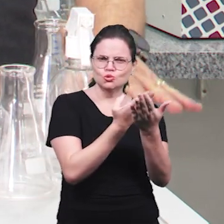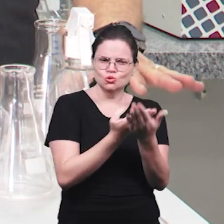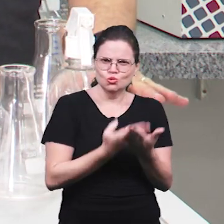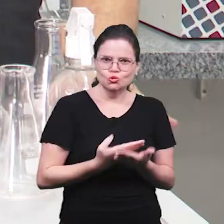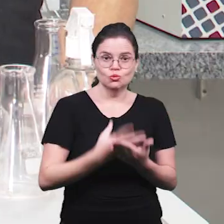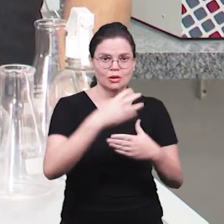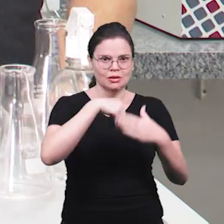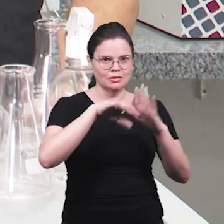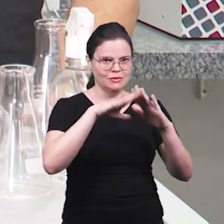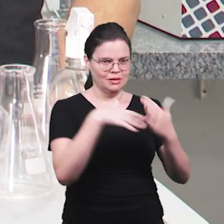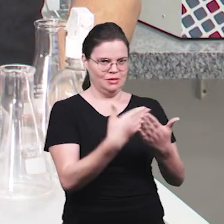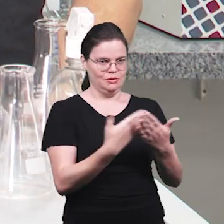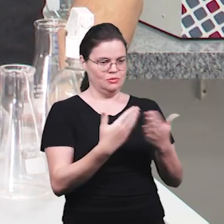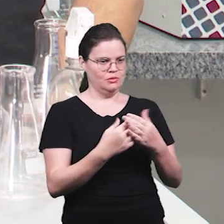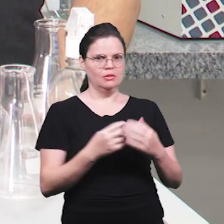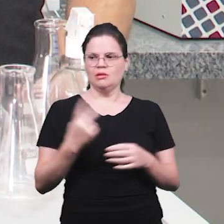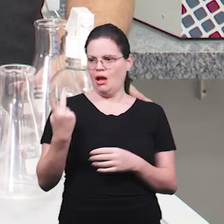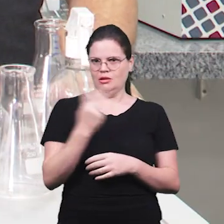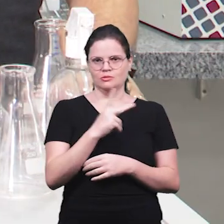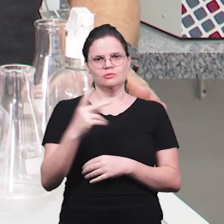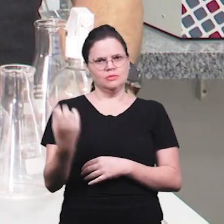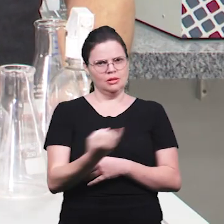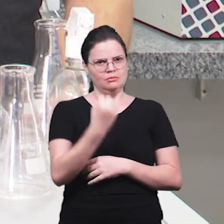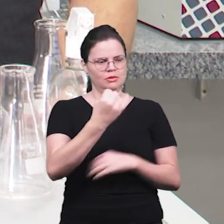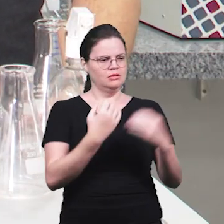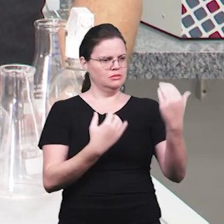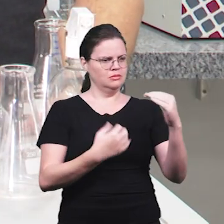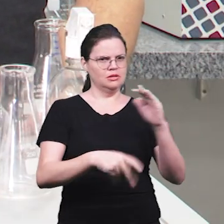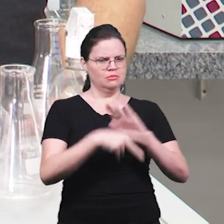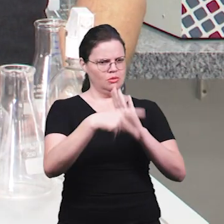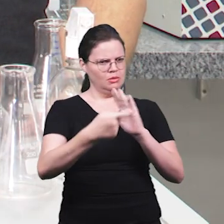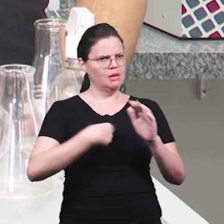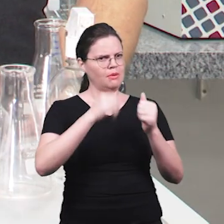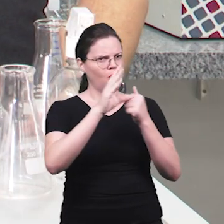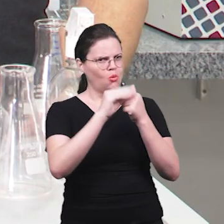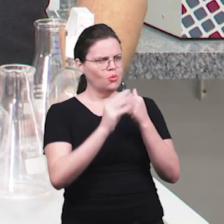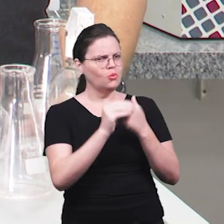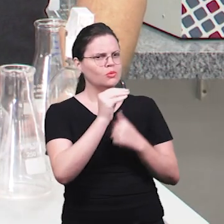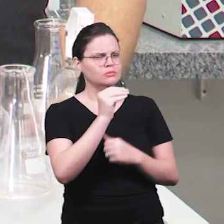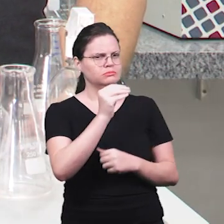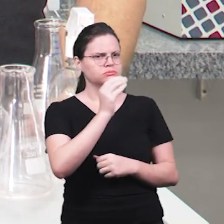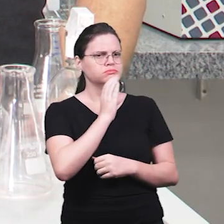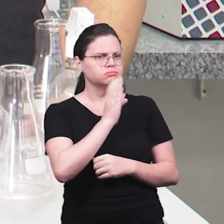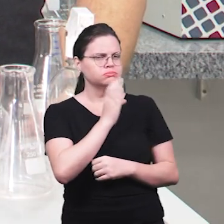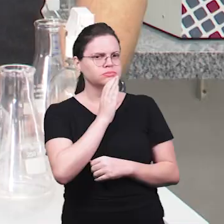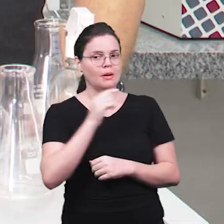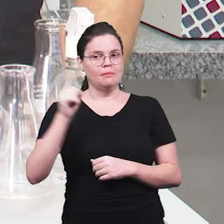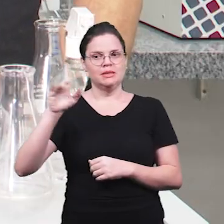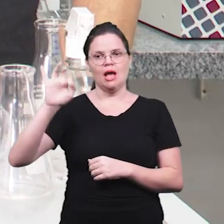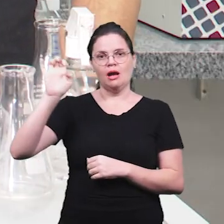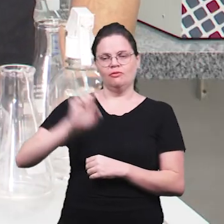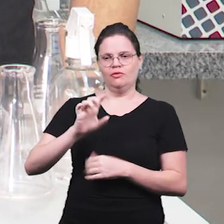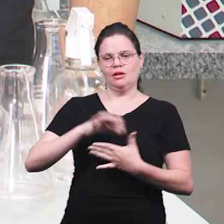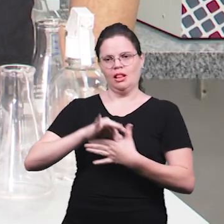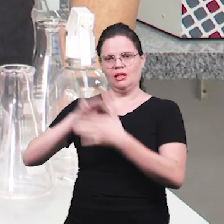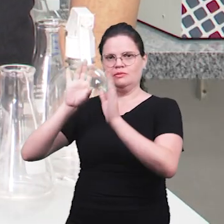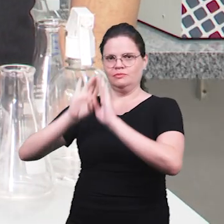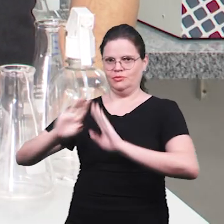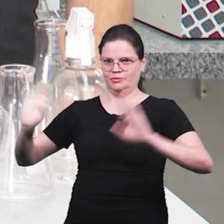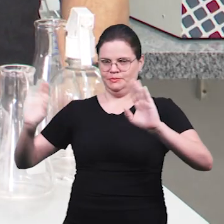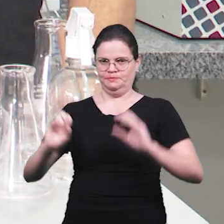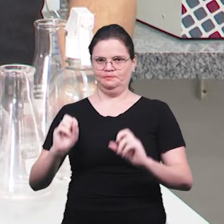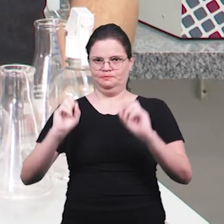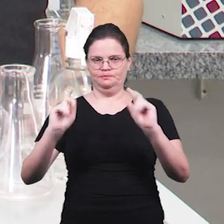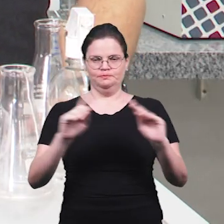e as duas são importantes para a nossa vida. A ciência para esta vida, mas a fé que nos leva, nos transporta para a eternidade do Senhor.